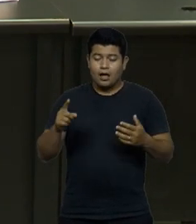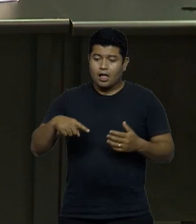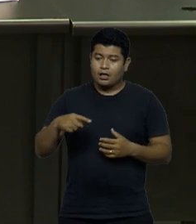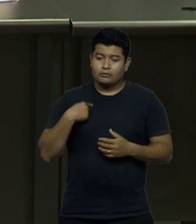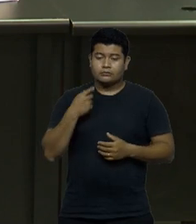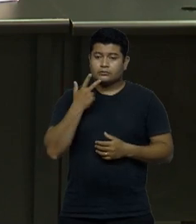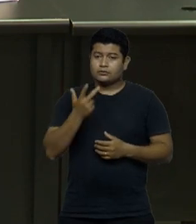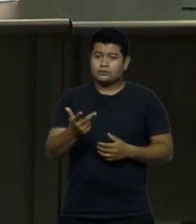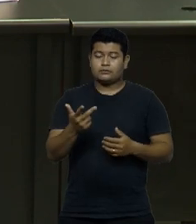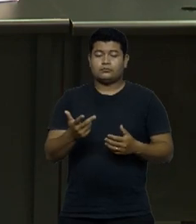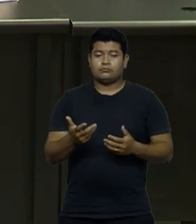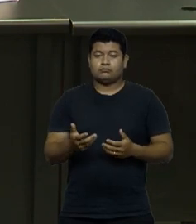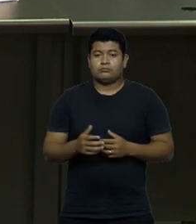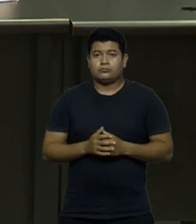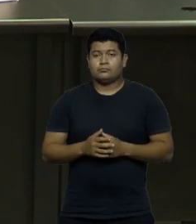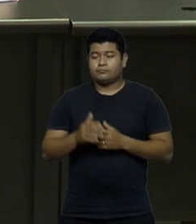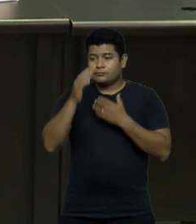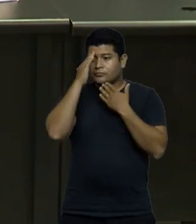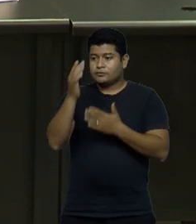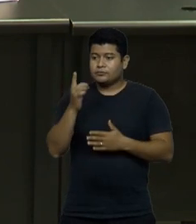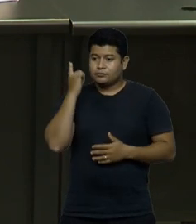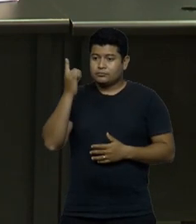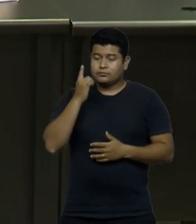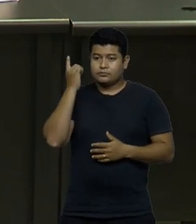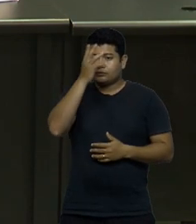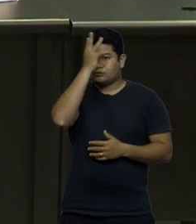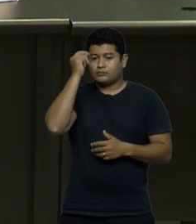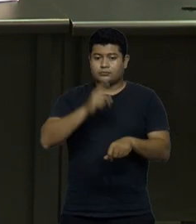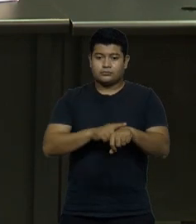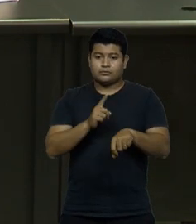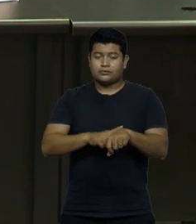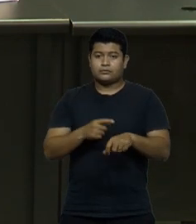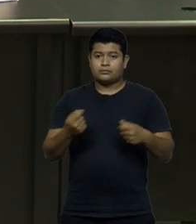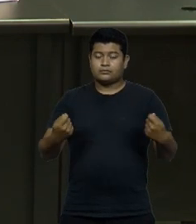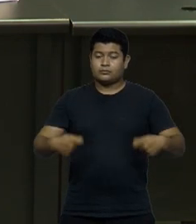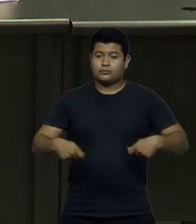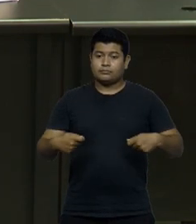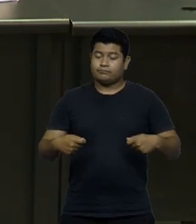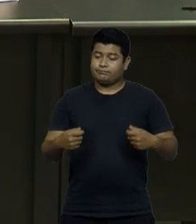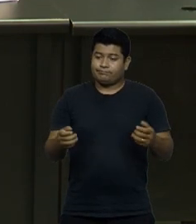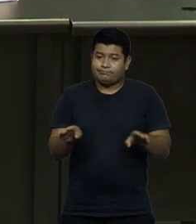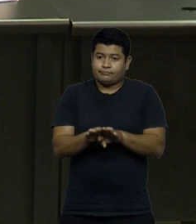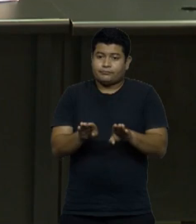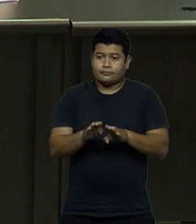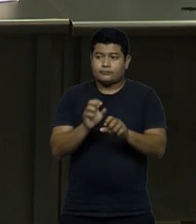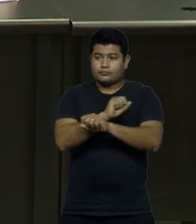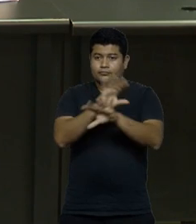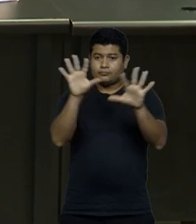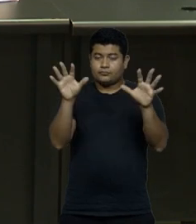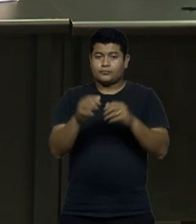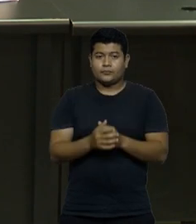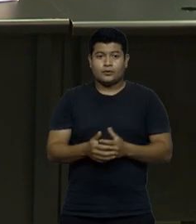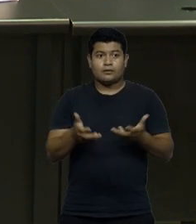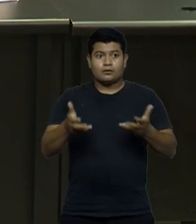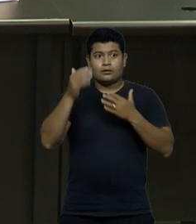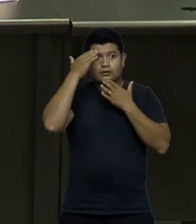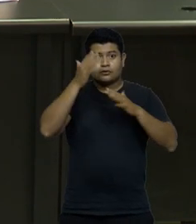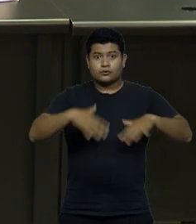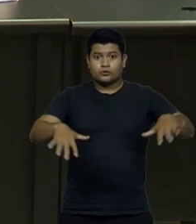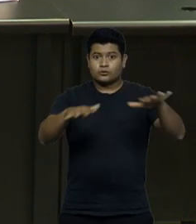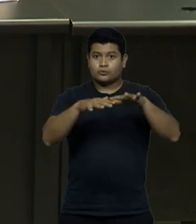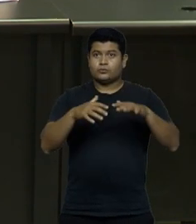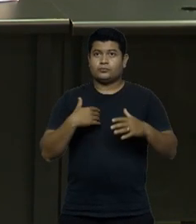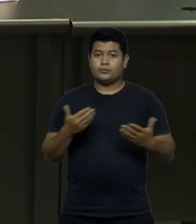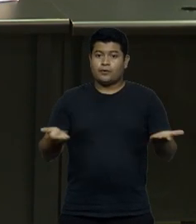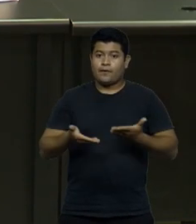é de falar Agradeço o tempo também a possibilidade de esclarecer esse ponto eu quero agradecer a todos e todas e o encaminhamento que a gente